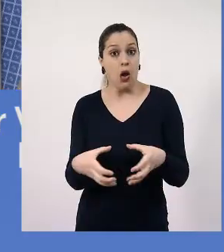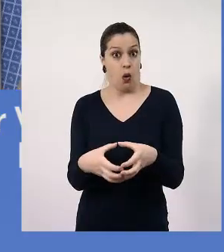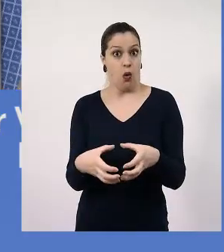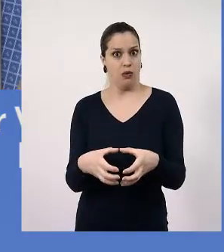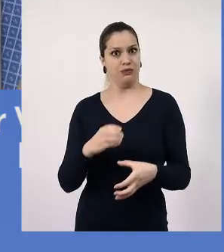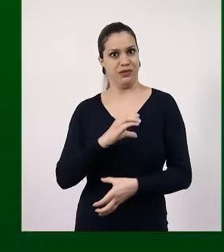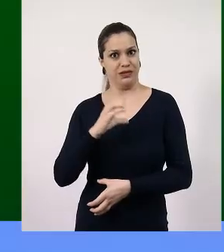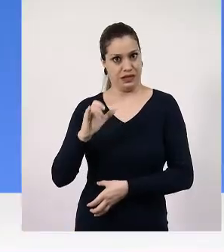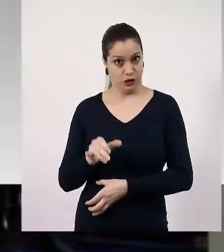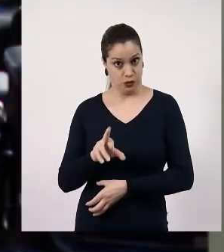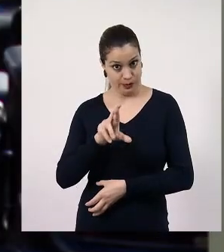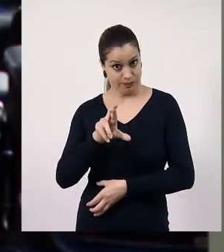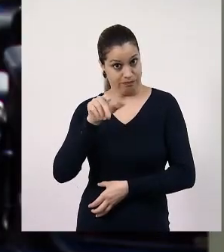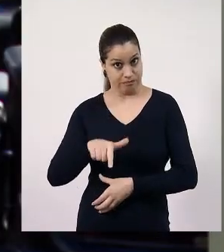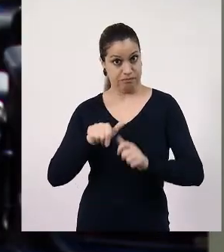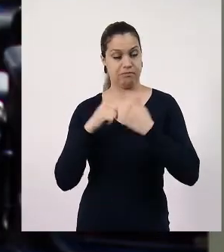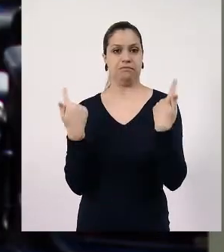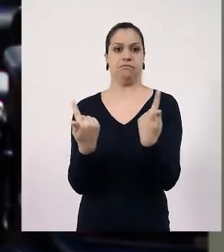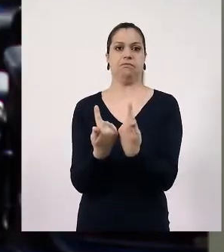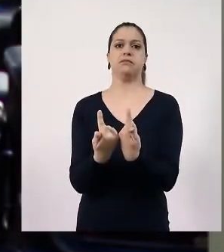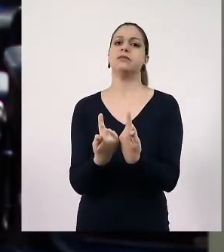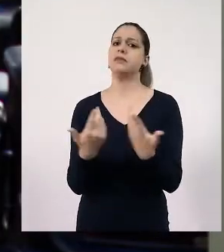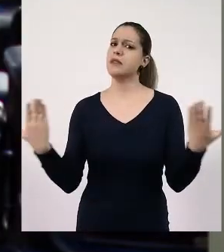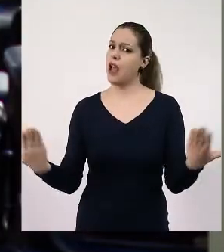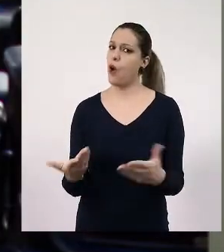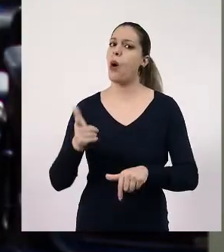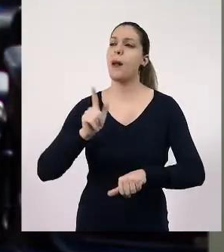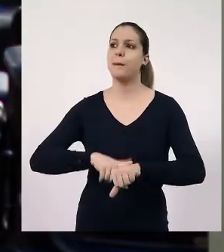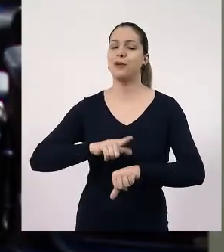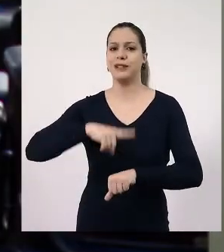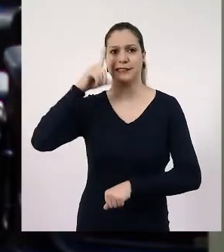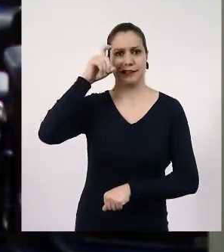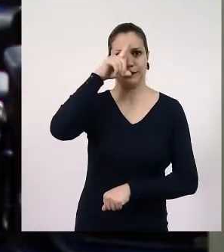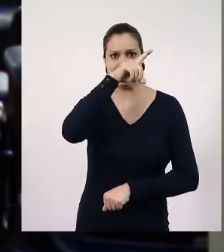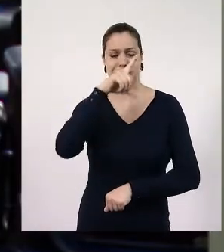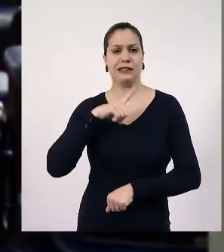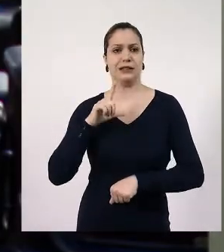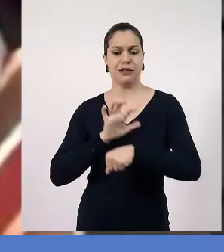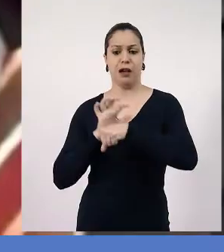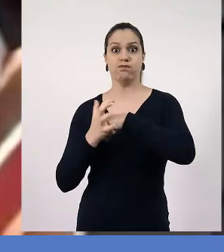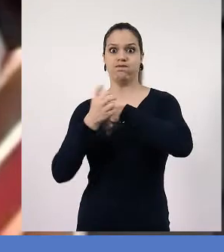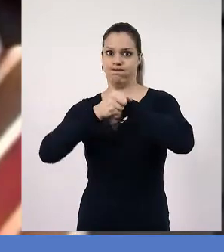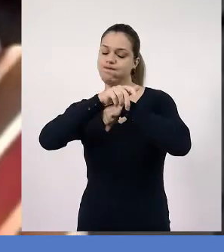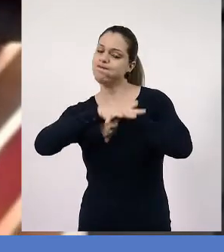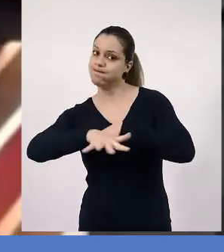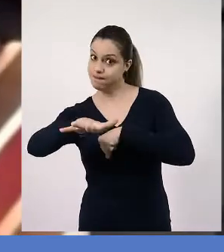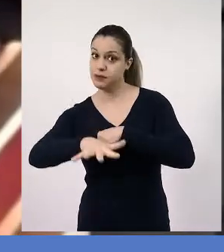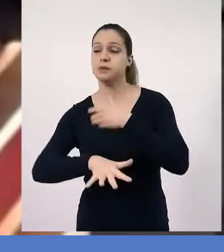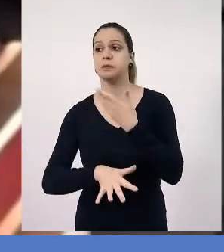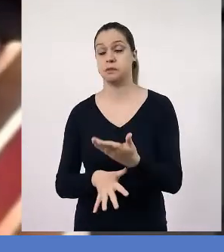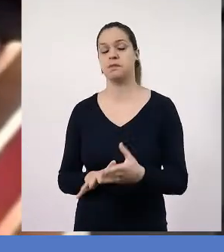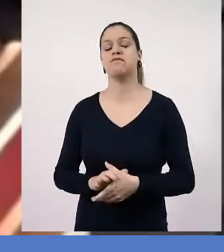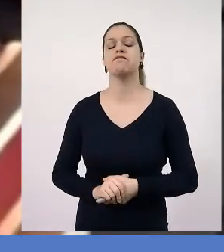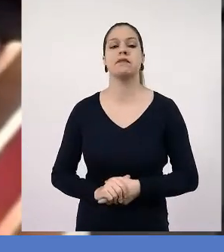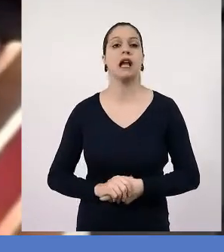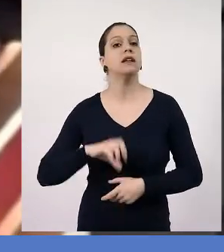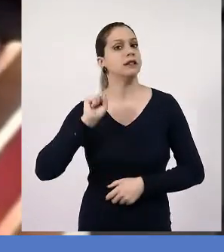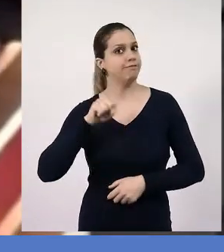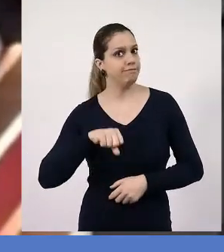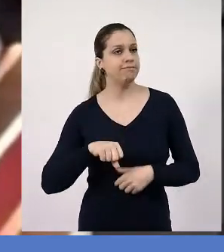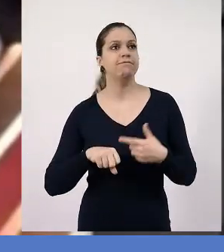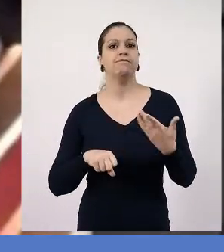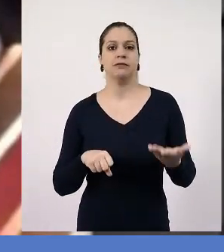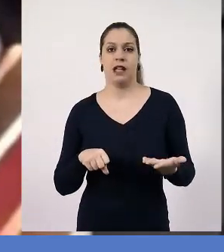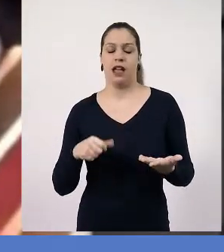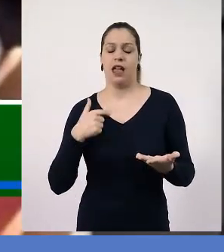comissão nesse momento tão difícil que estamos enfrentando de pandemia. Bem, primeiro que